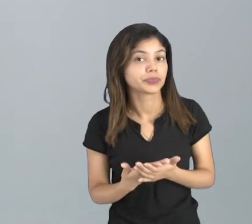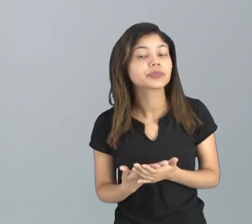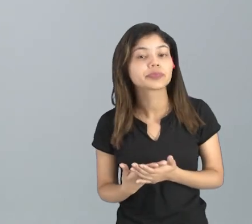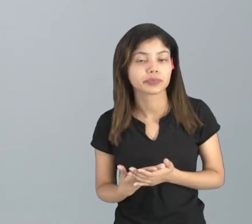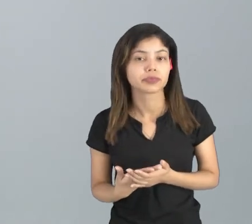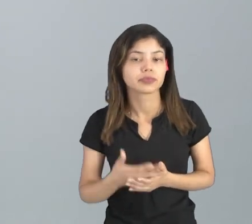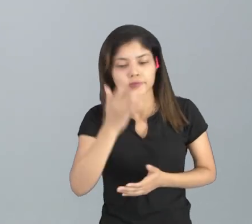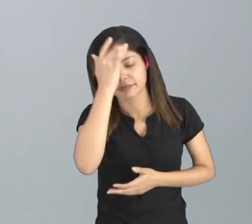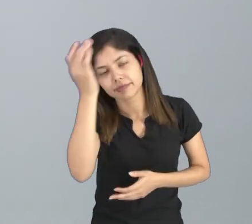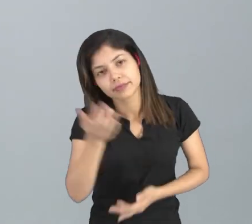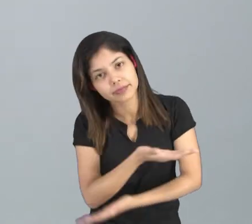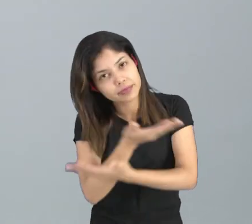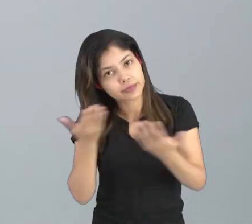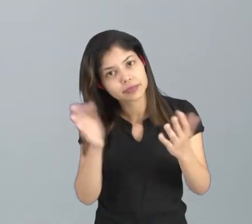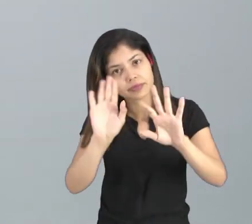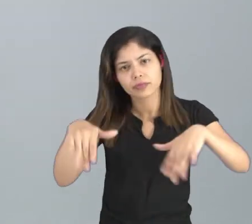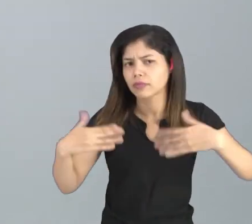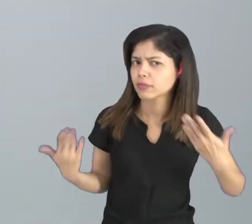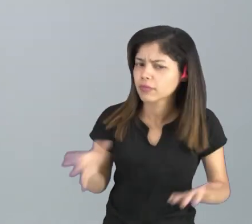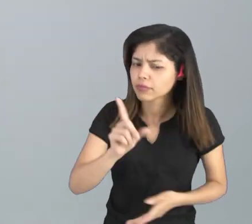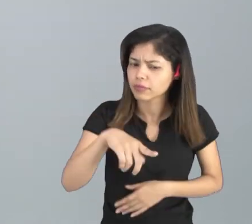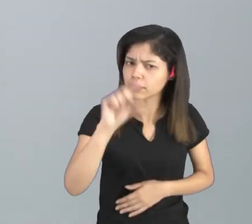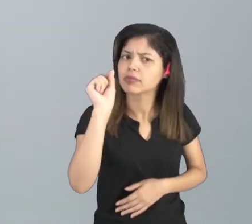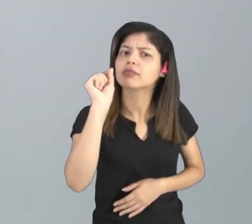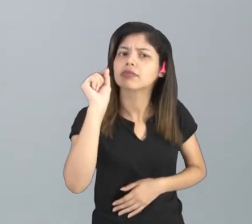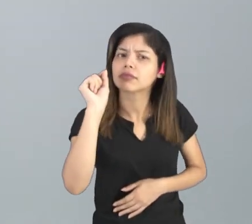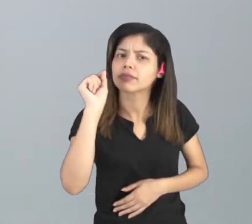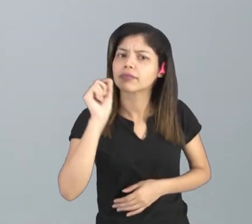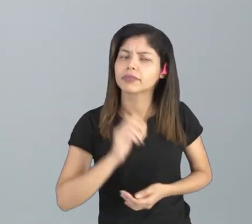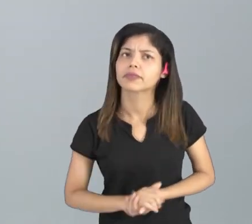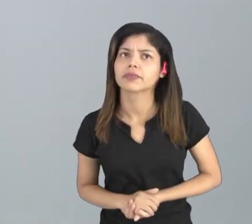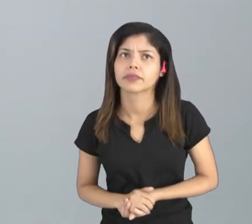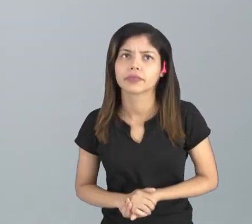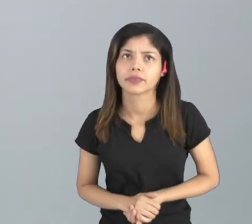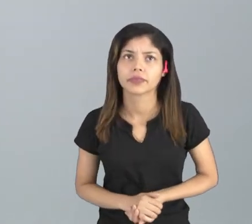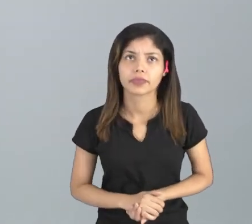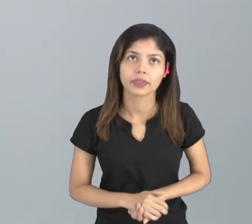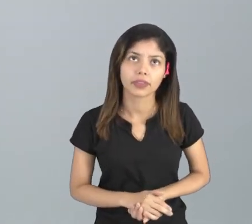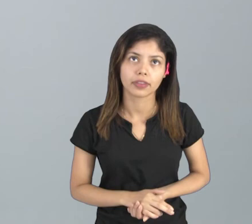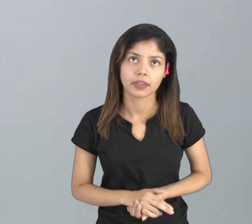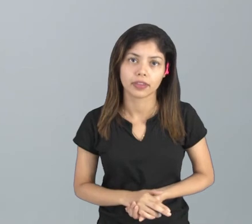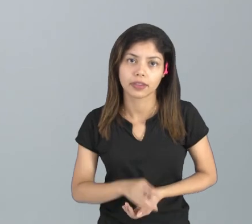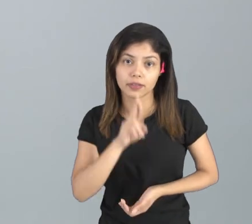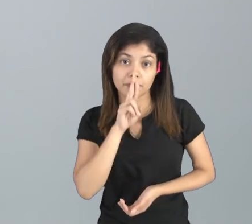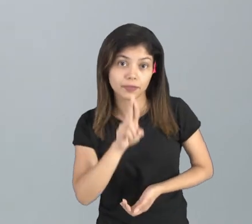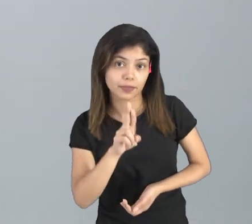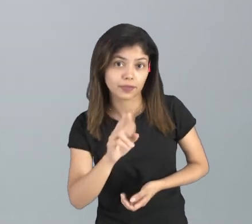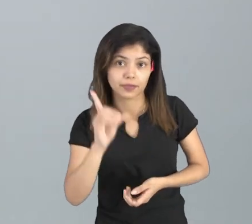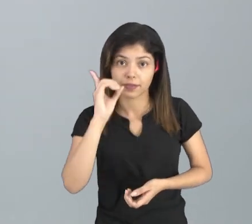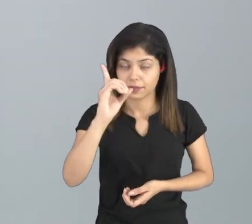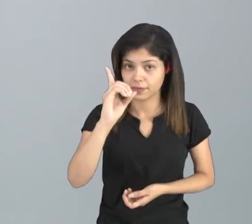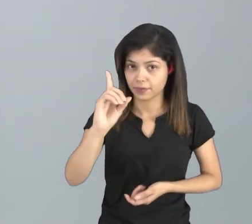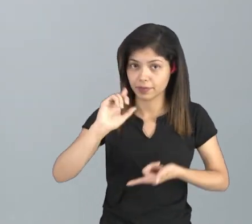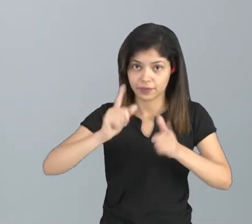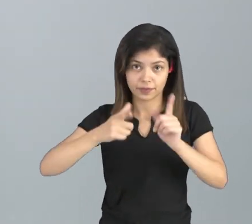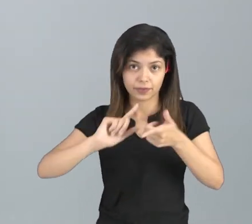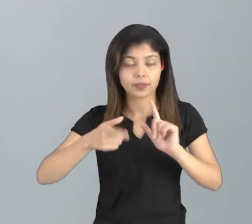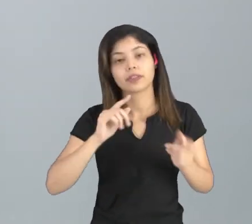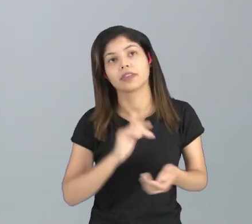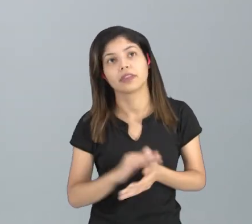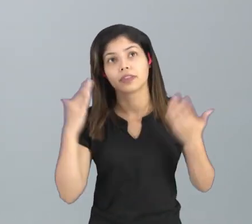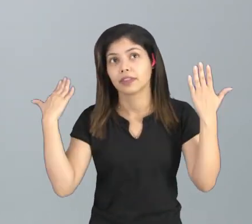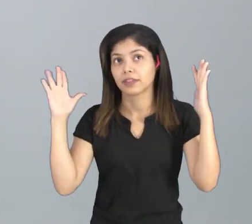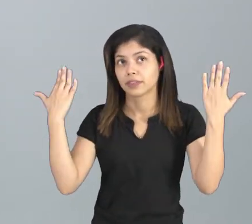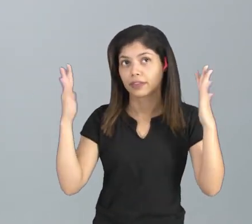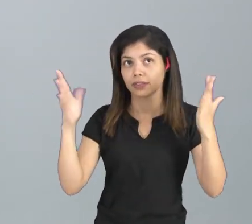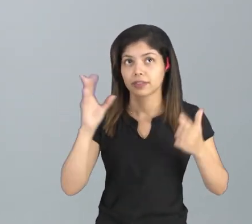ficou fácil para você, não é verdade? Qual foi a opção que você fez a escolha? Então quem respondeu letra D está certo!